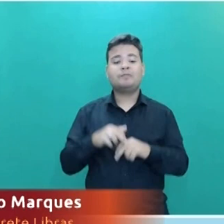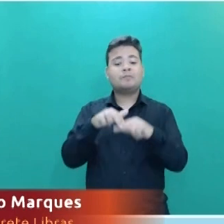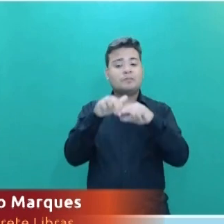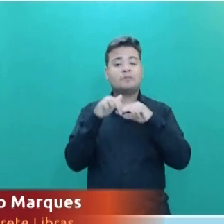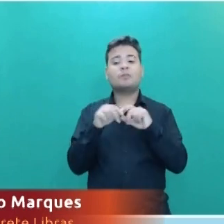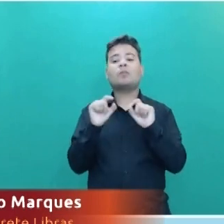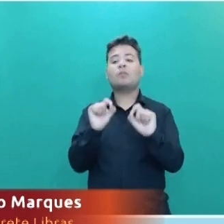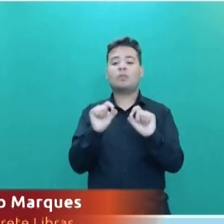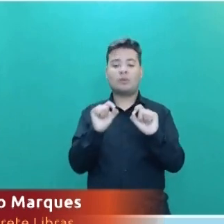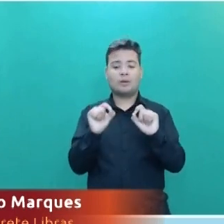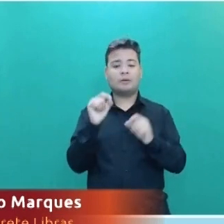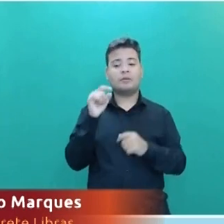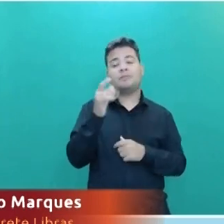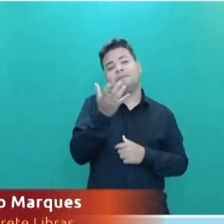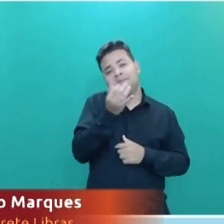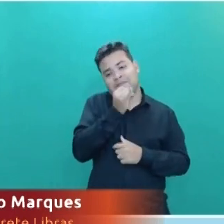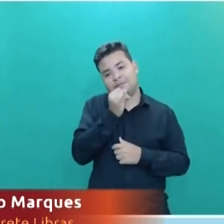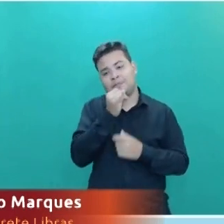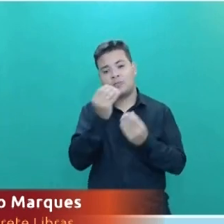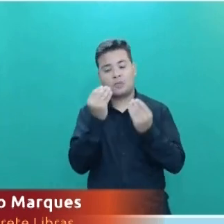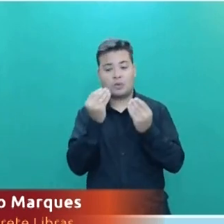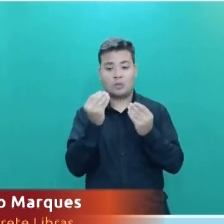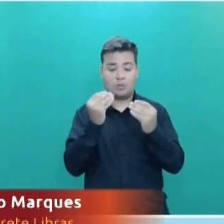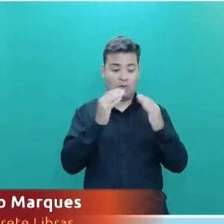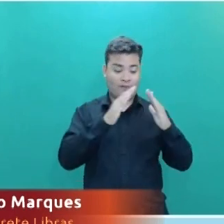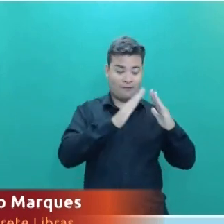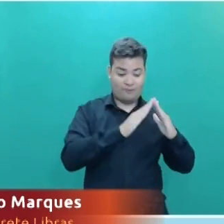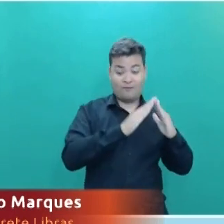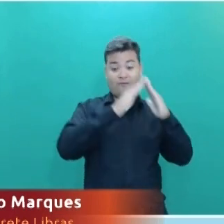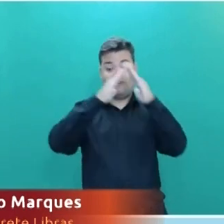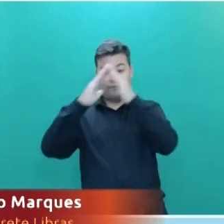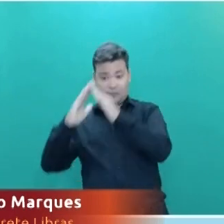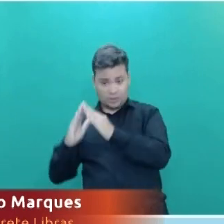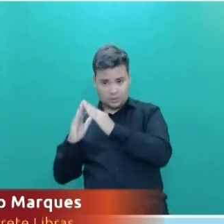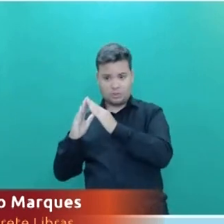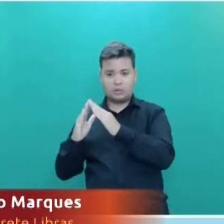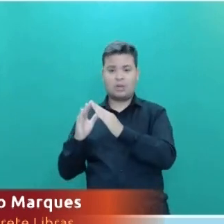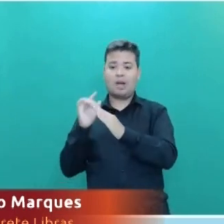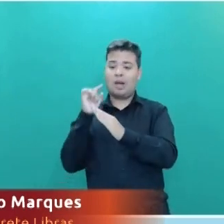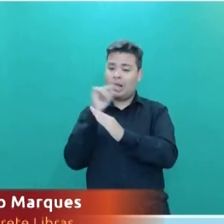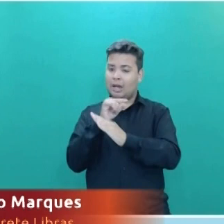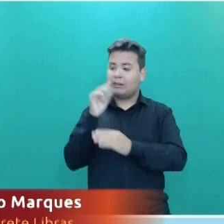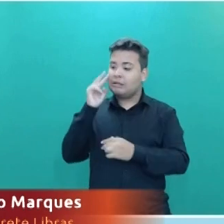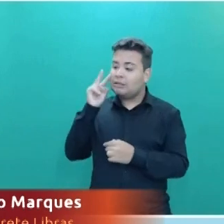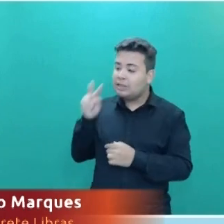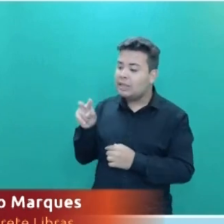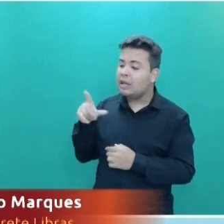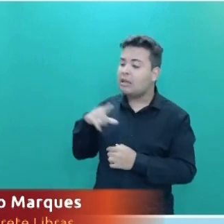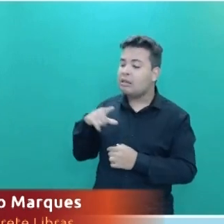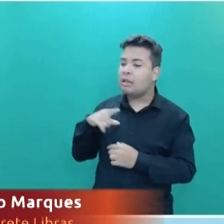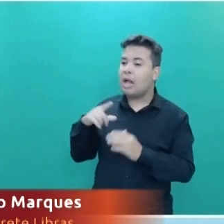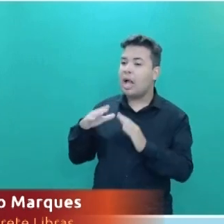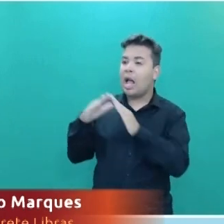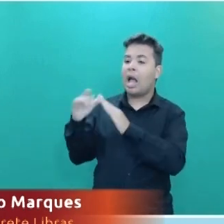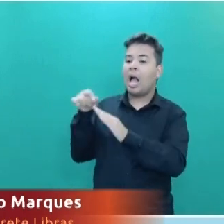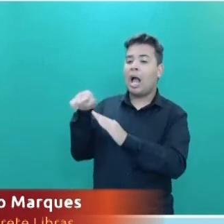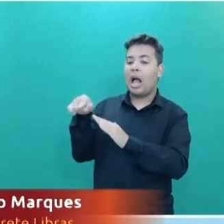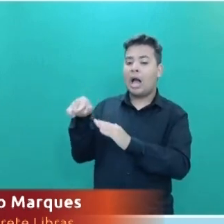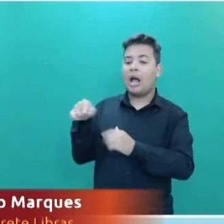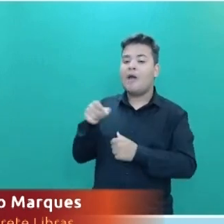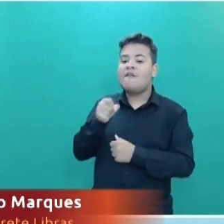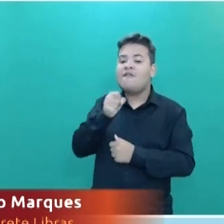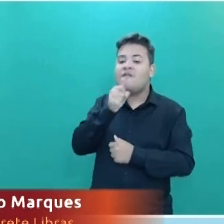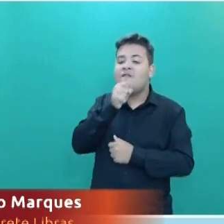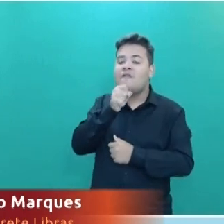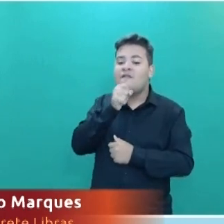como vizinhos que durante 40 anos souberam que aquela velhinha do vizinho não tinha nem